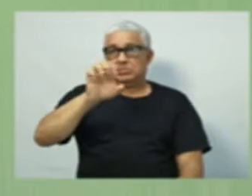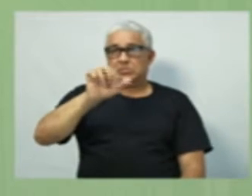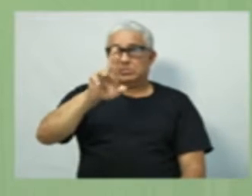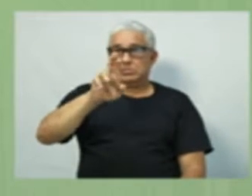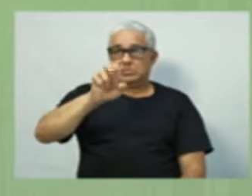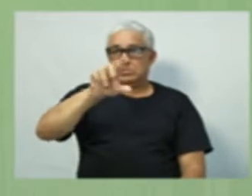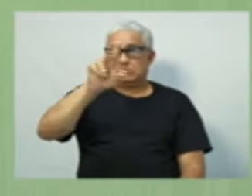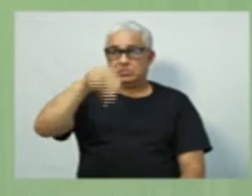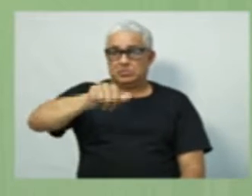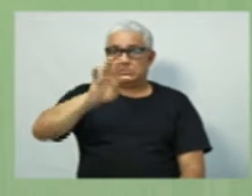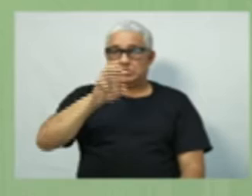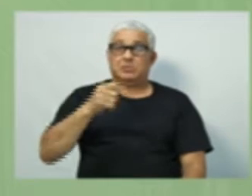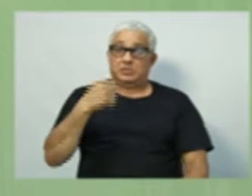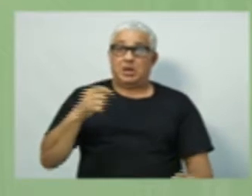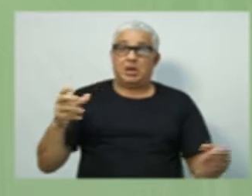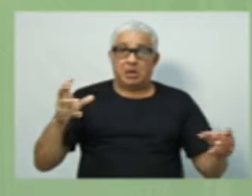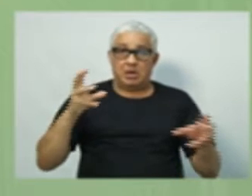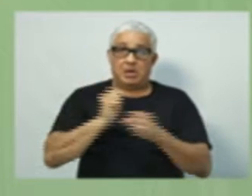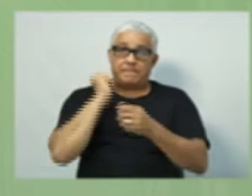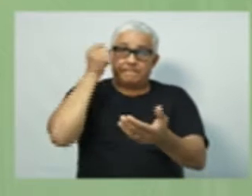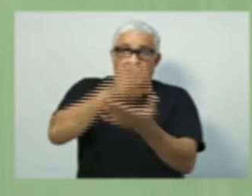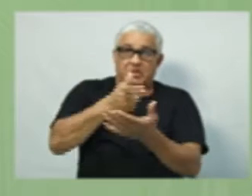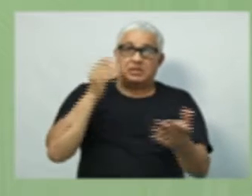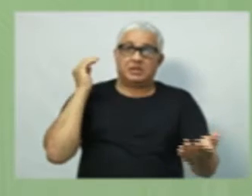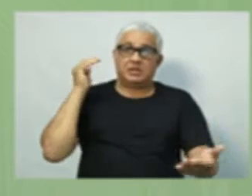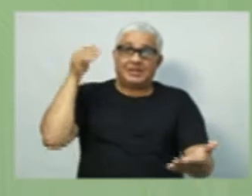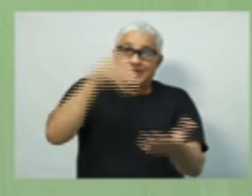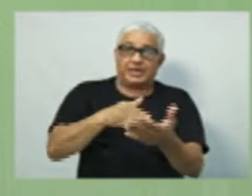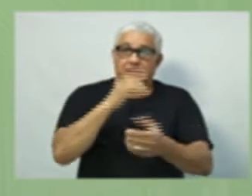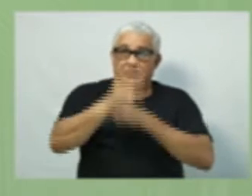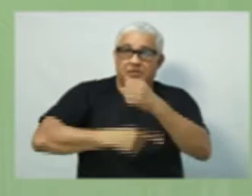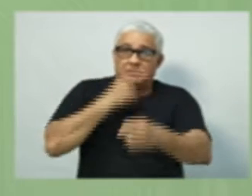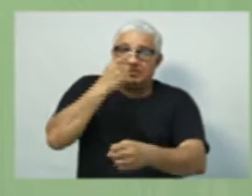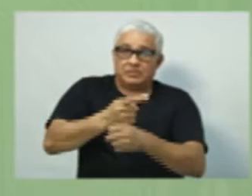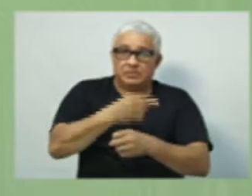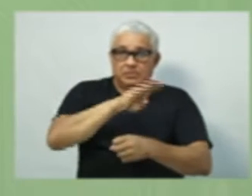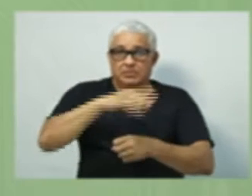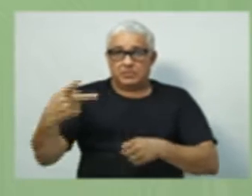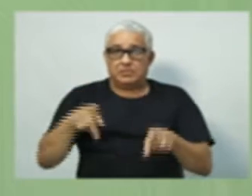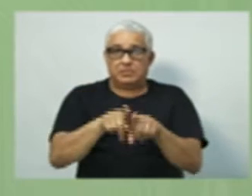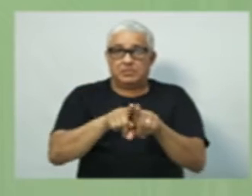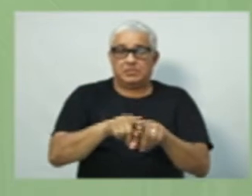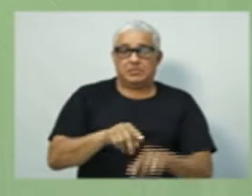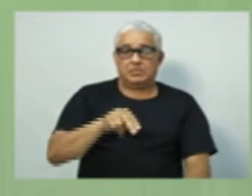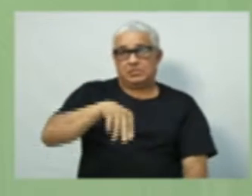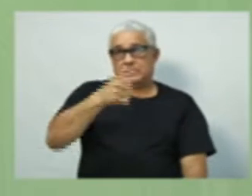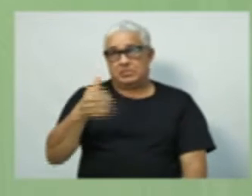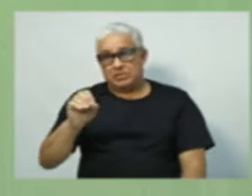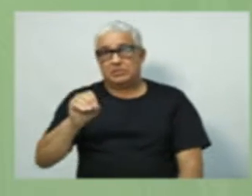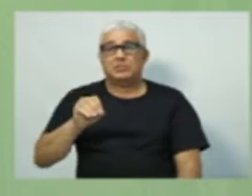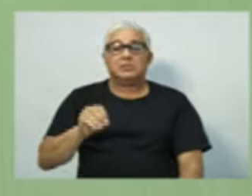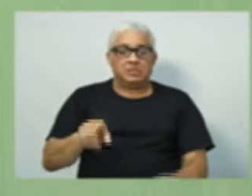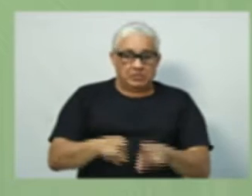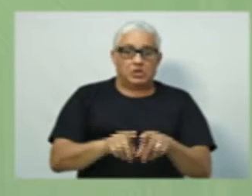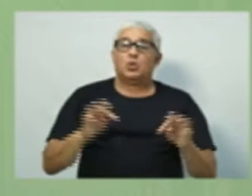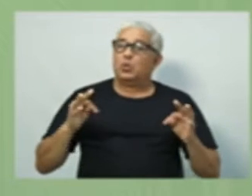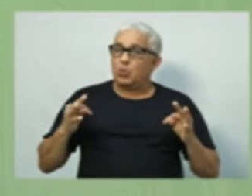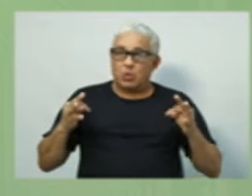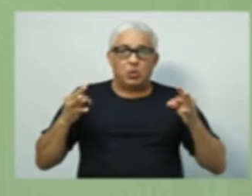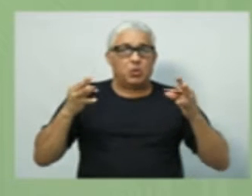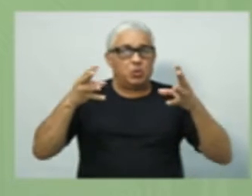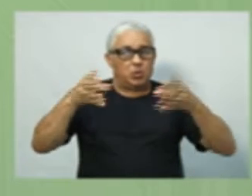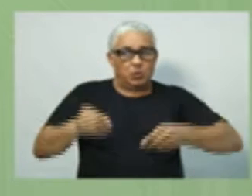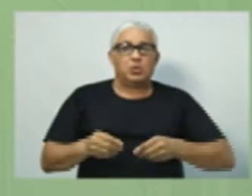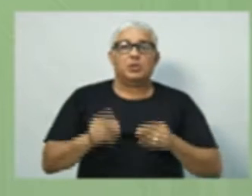em até 12 meses do encerramento do balanço patrimonial evo não circulante todas as